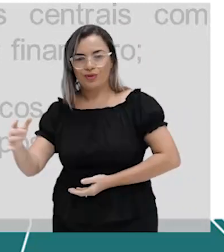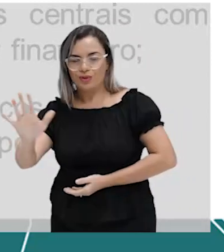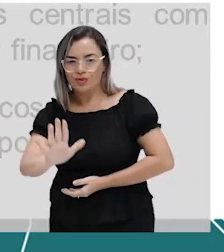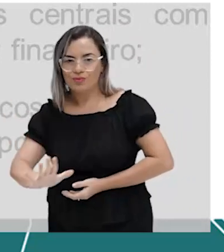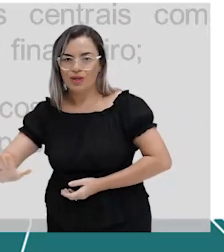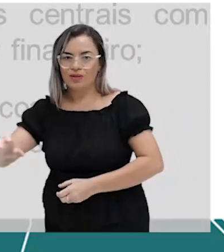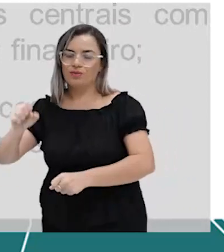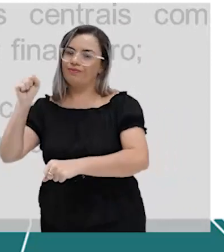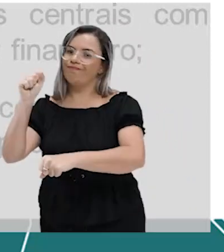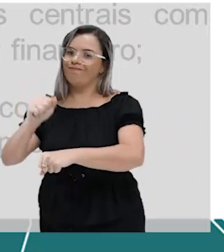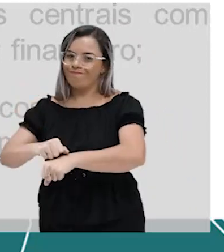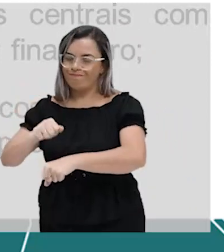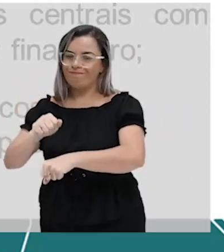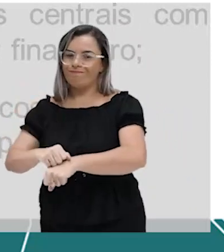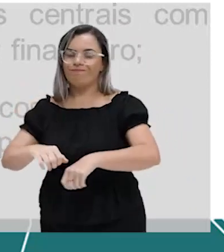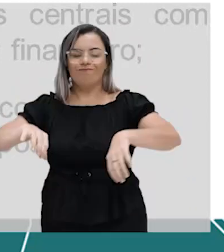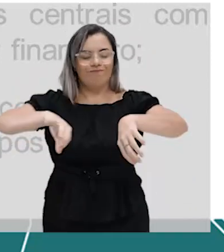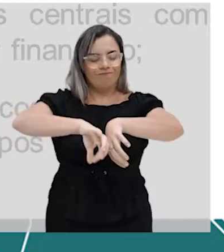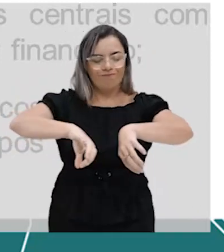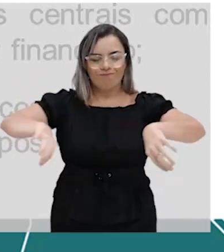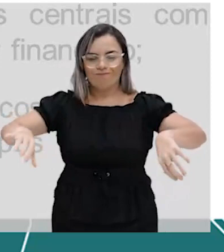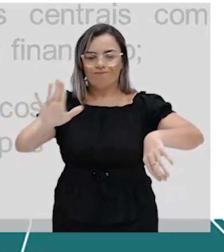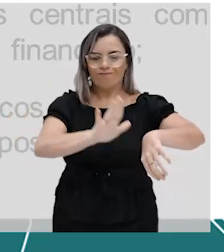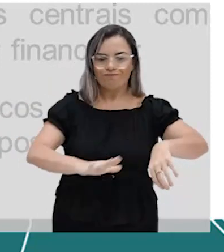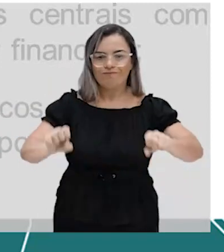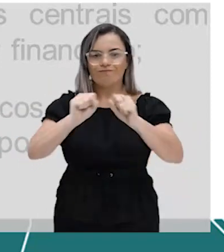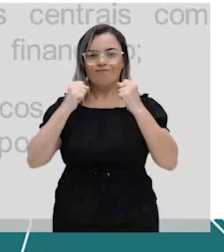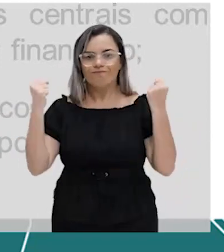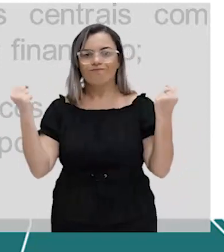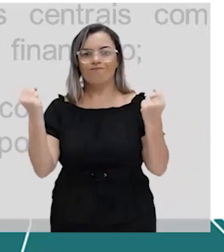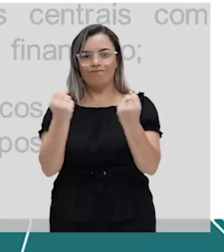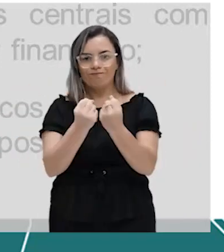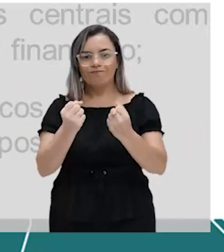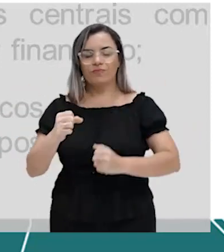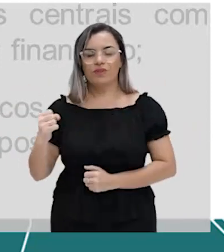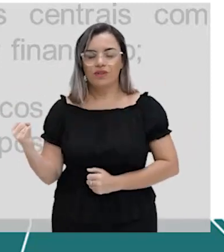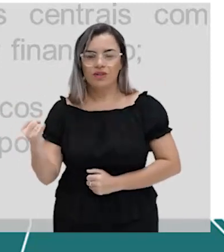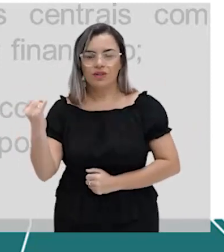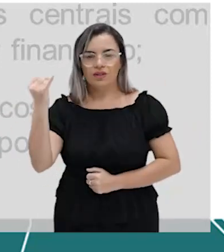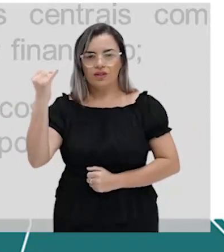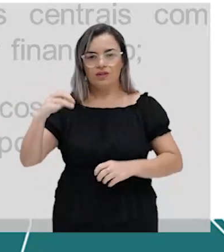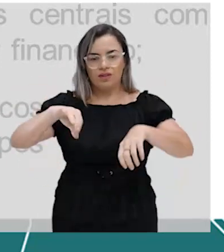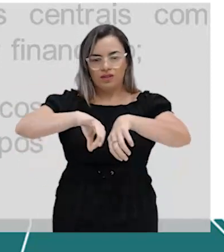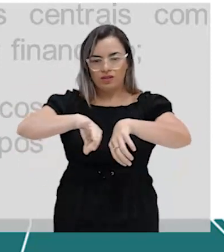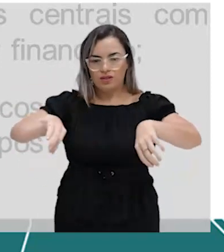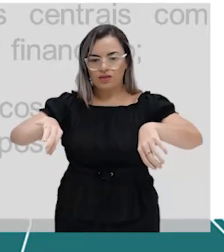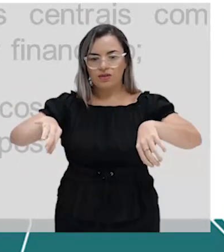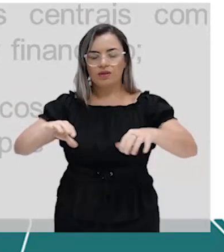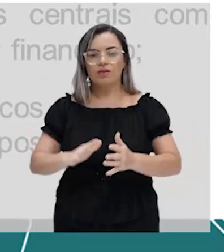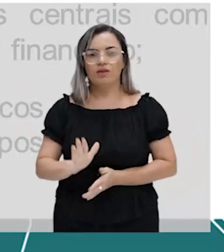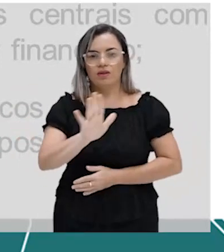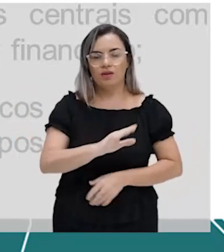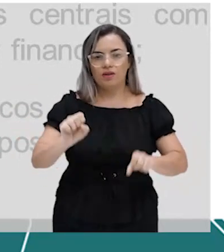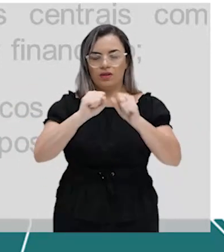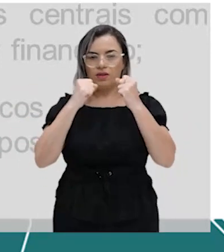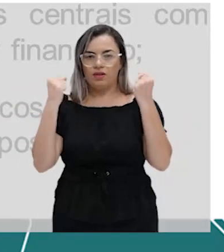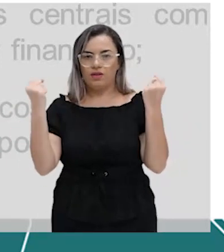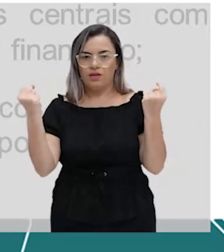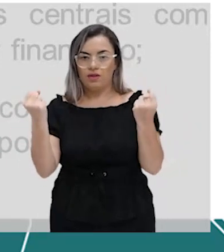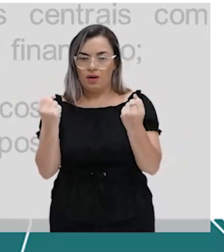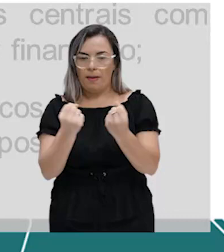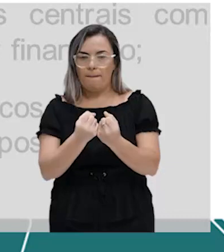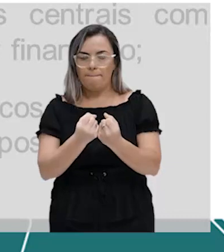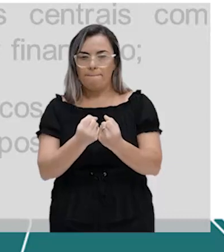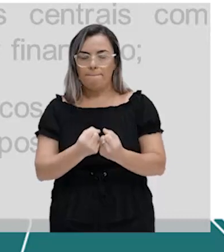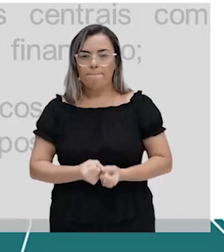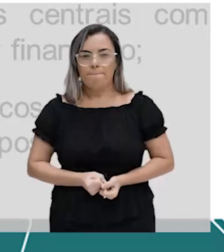representação clara, galera, tá, da segregação socioespacial. E eu te digo uma coisa importante. Esta segregação ela pode ocorrer de forma